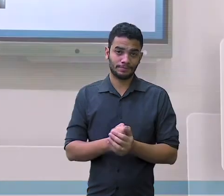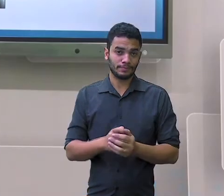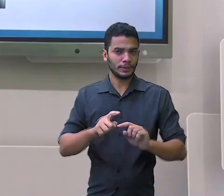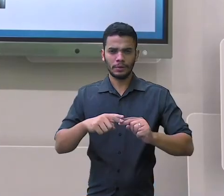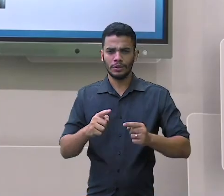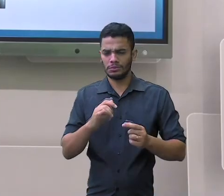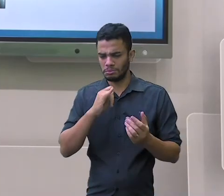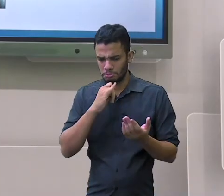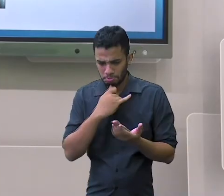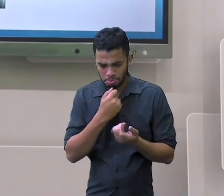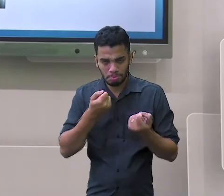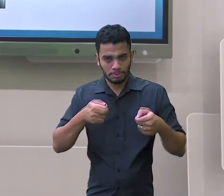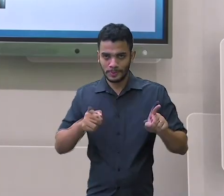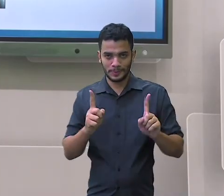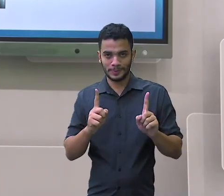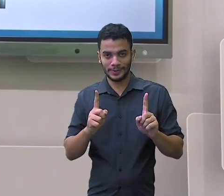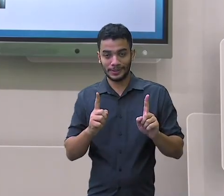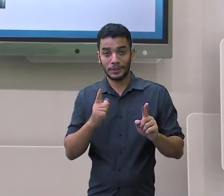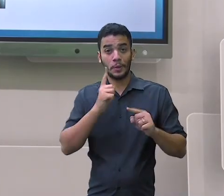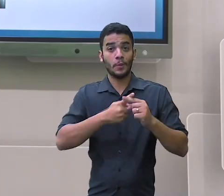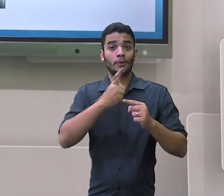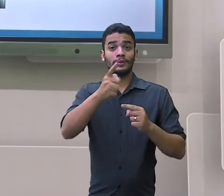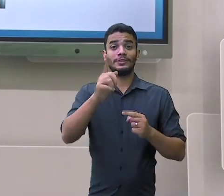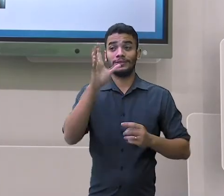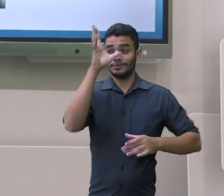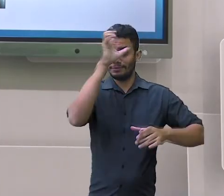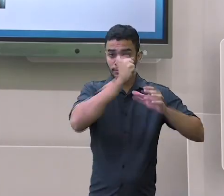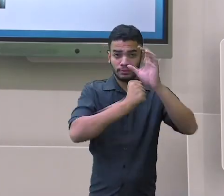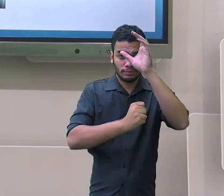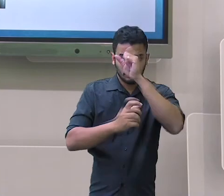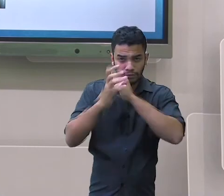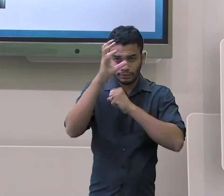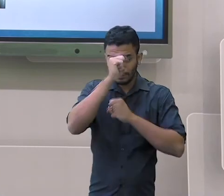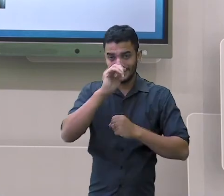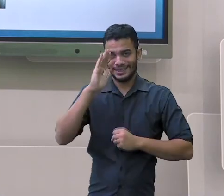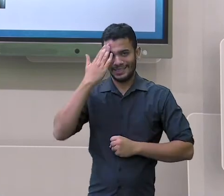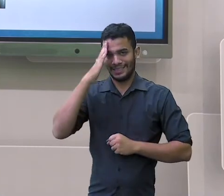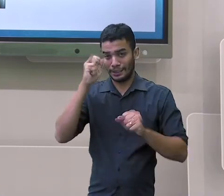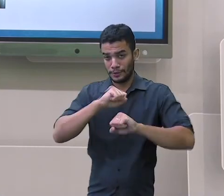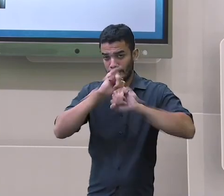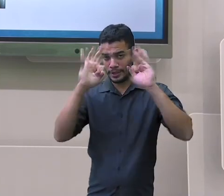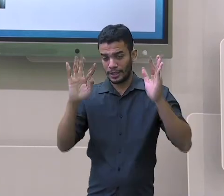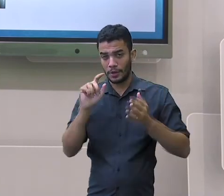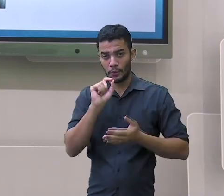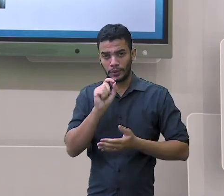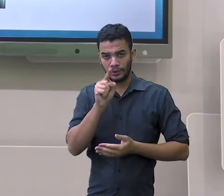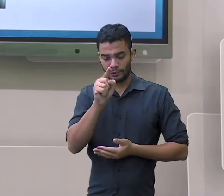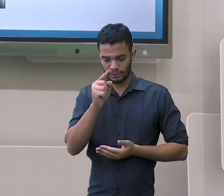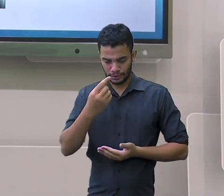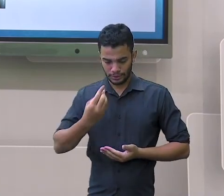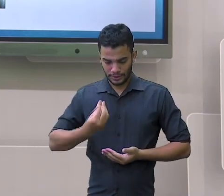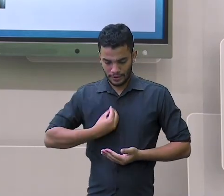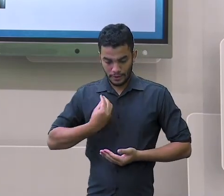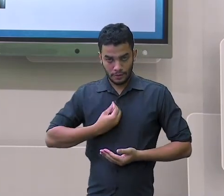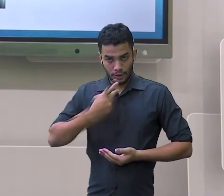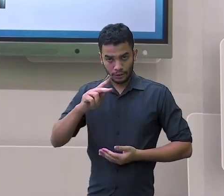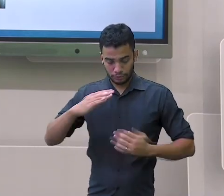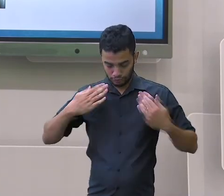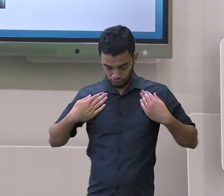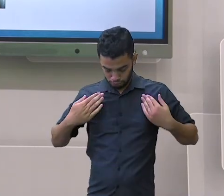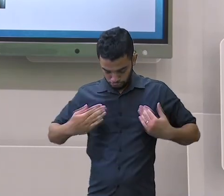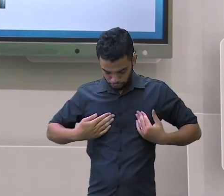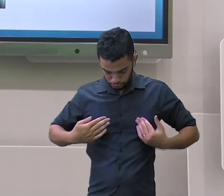aí, reforçou os cuidados que o seu corpo precisa ter, reforçou o valor que o seu corpo